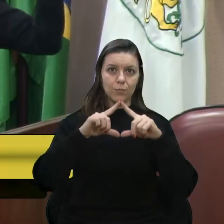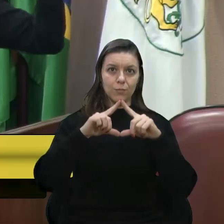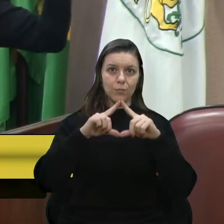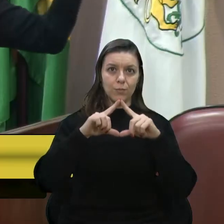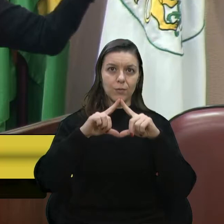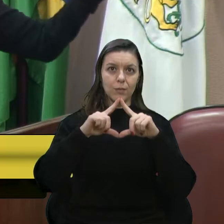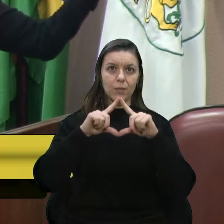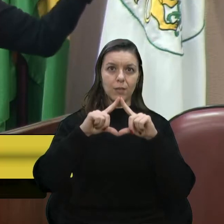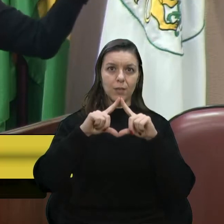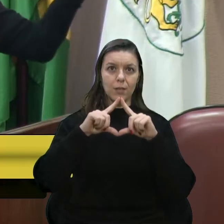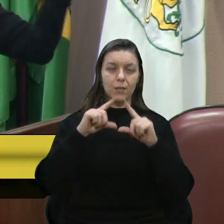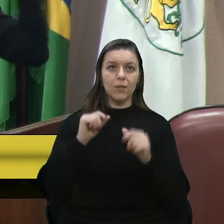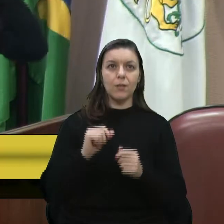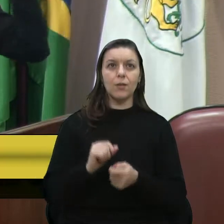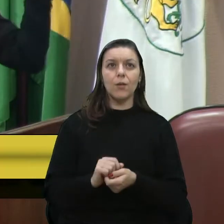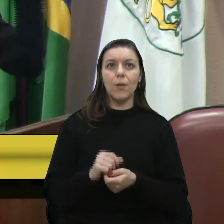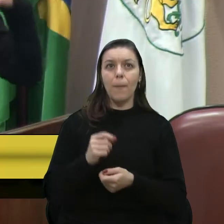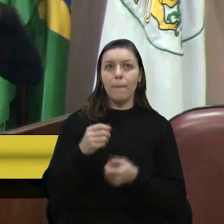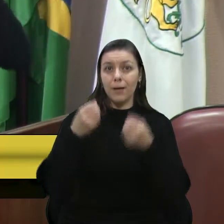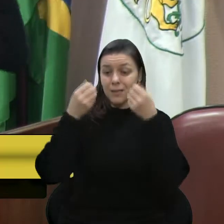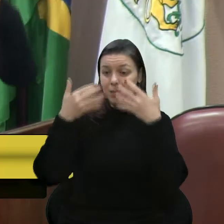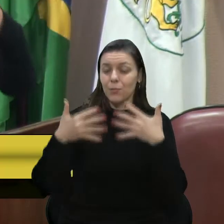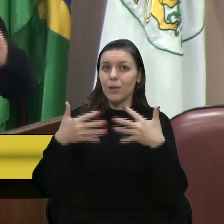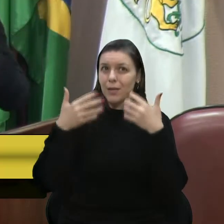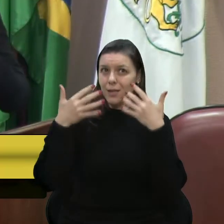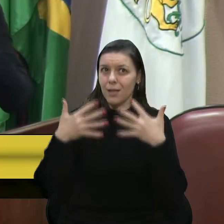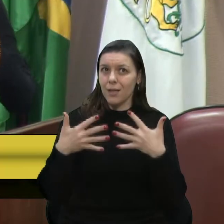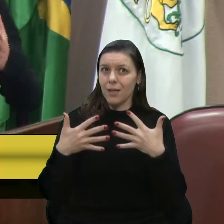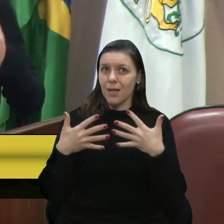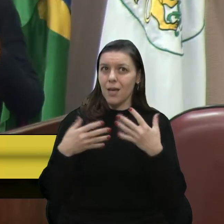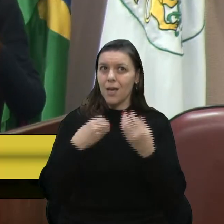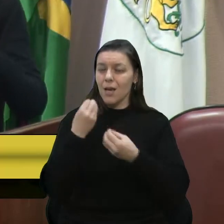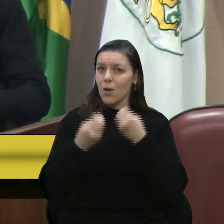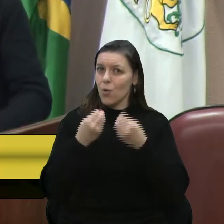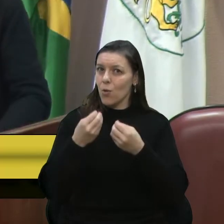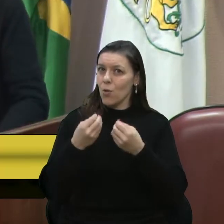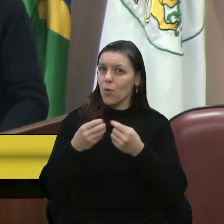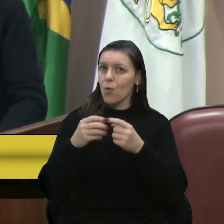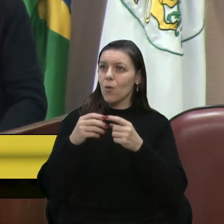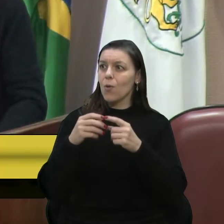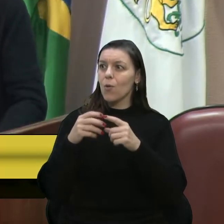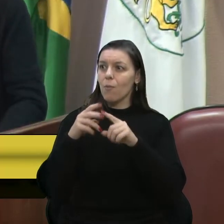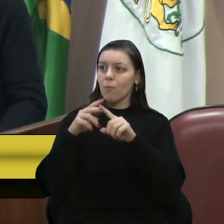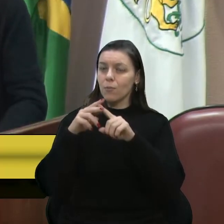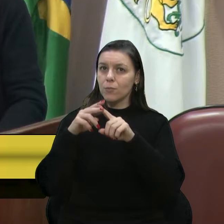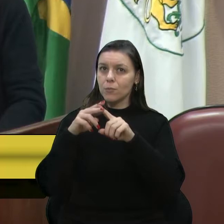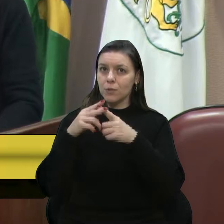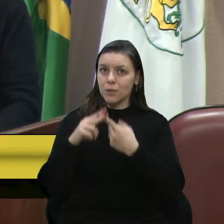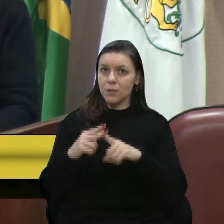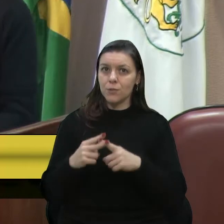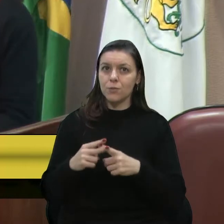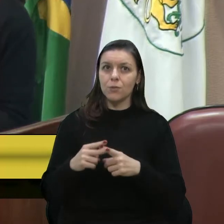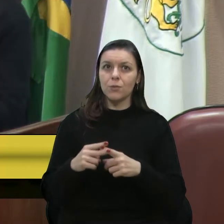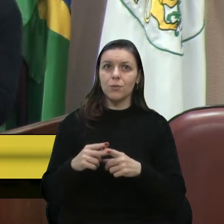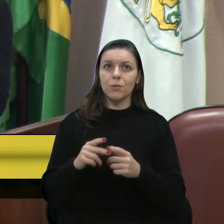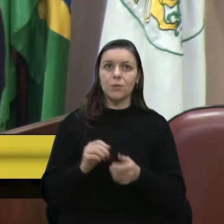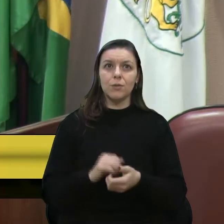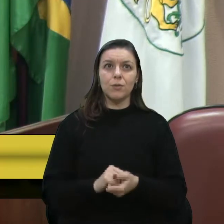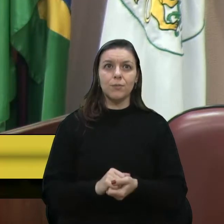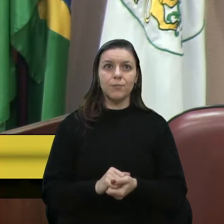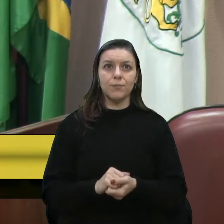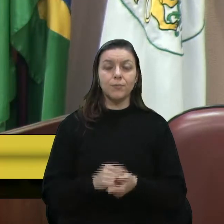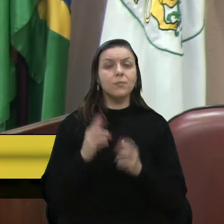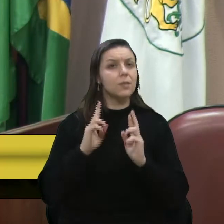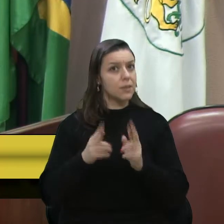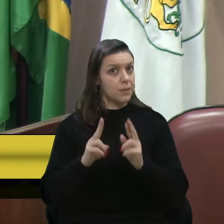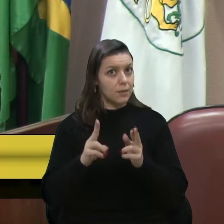mim poder explicar. Eu queria esse recurso. Deixa ele maiorzinho. Então, sempre